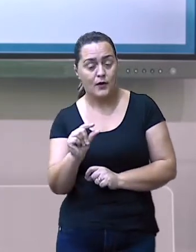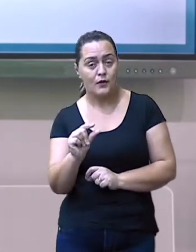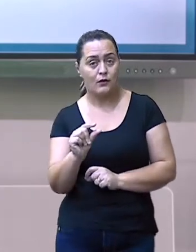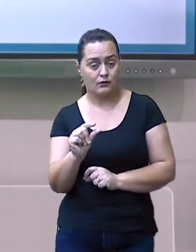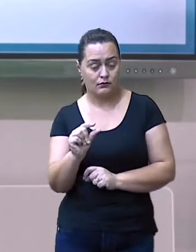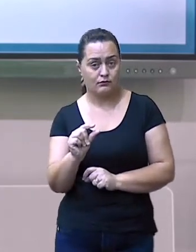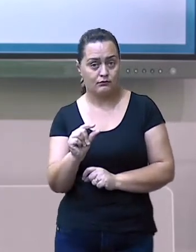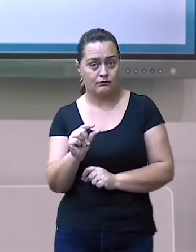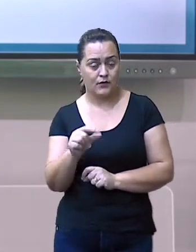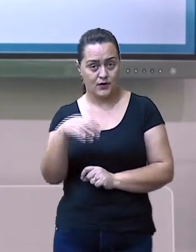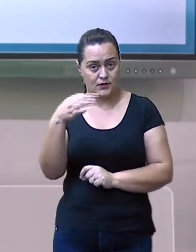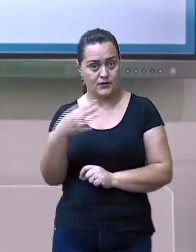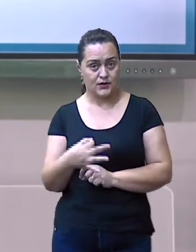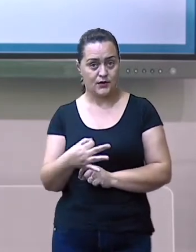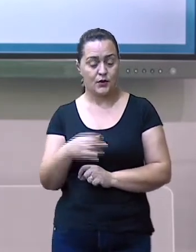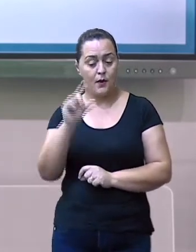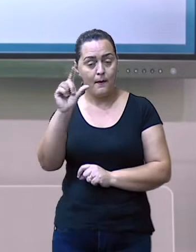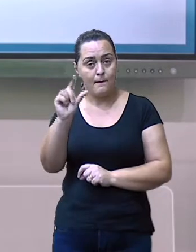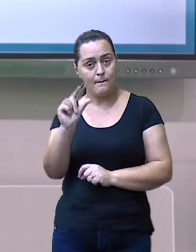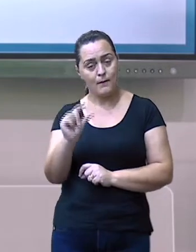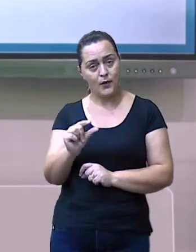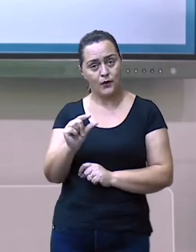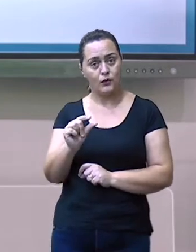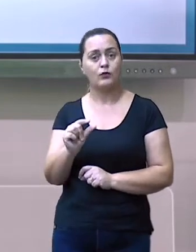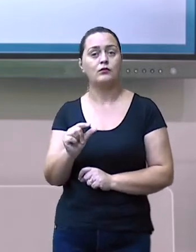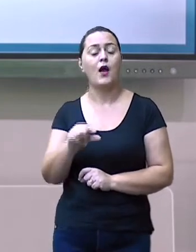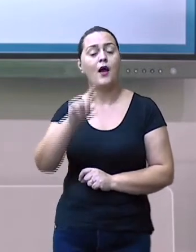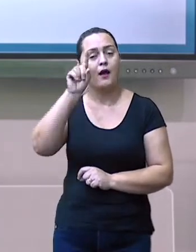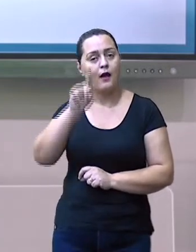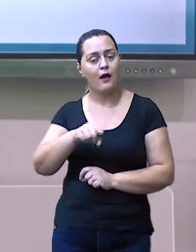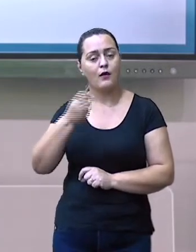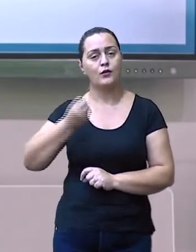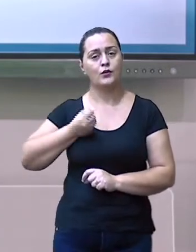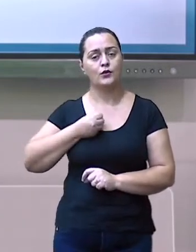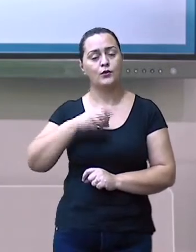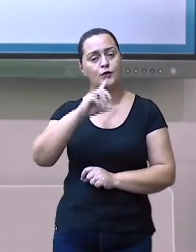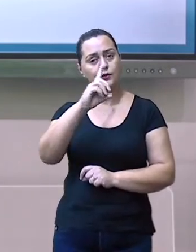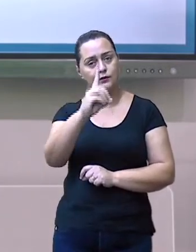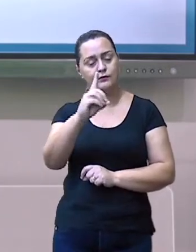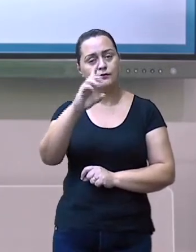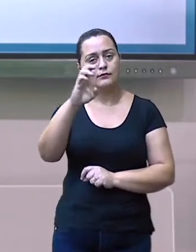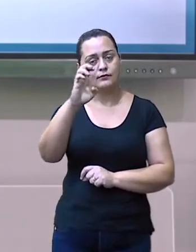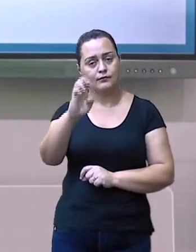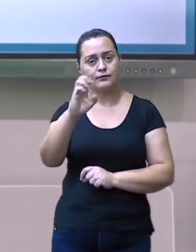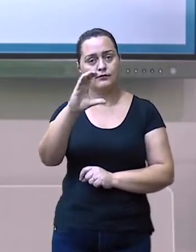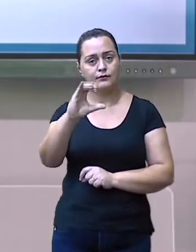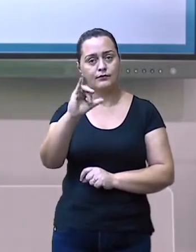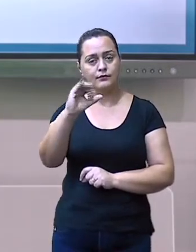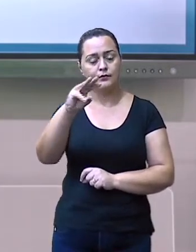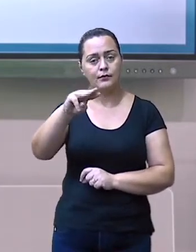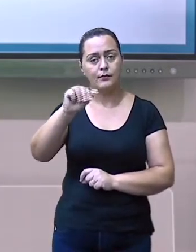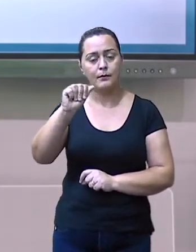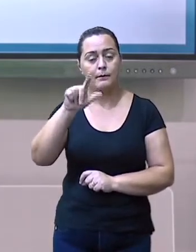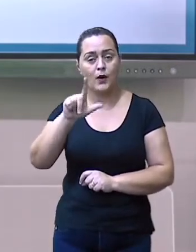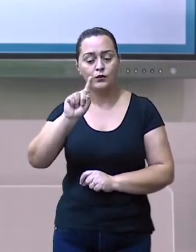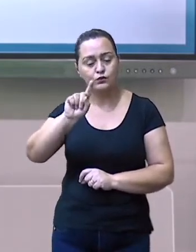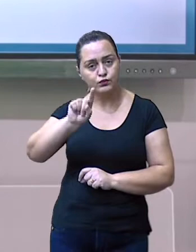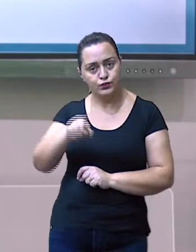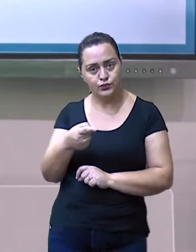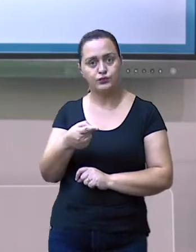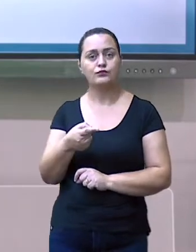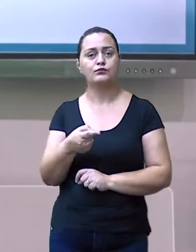são fracionados, são decimais. Então, essa parte aqui representada para vocês após